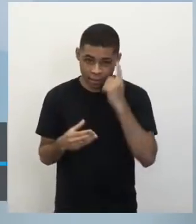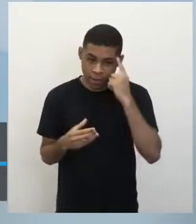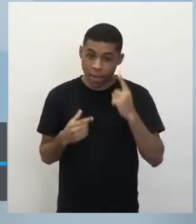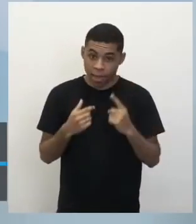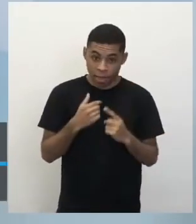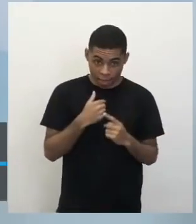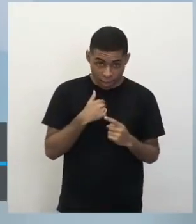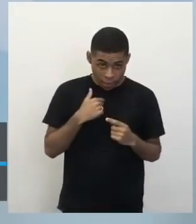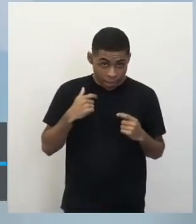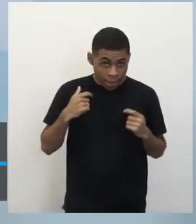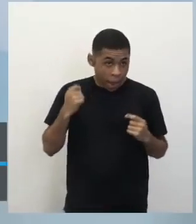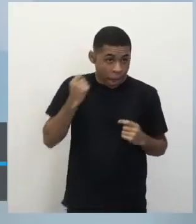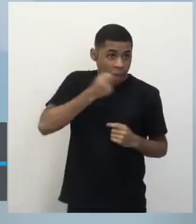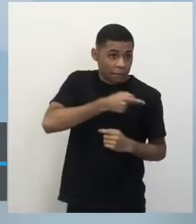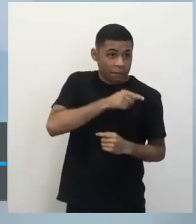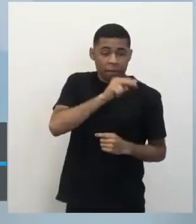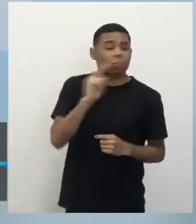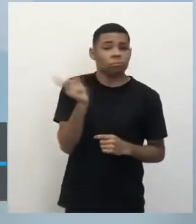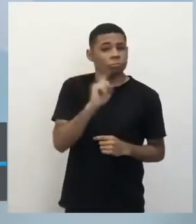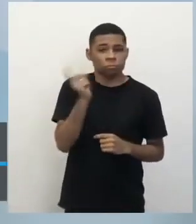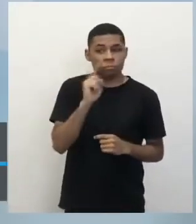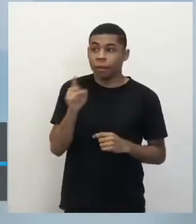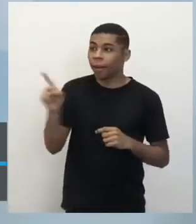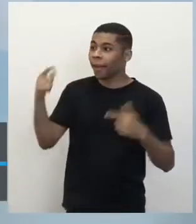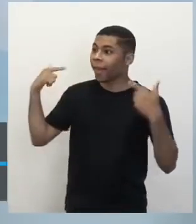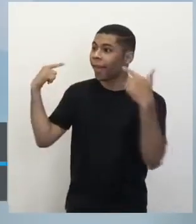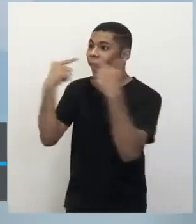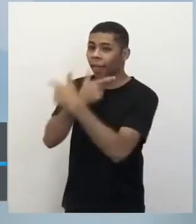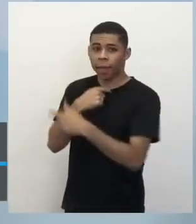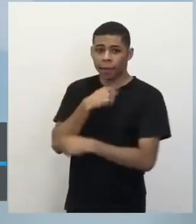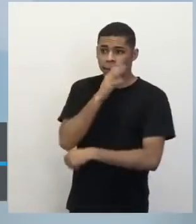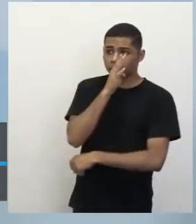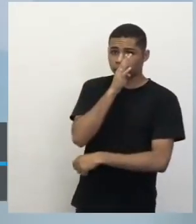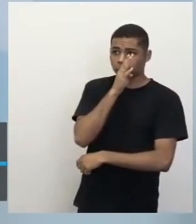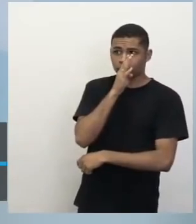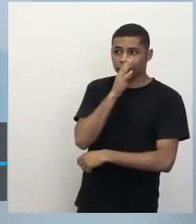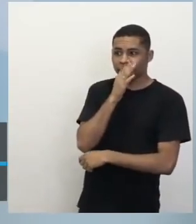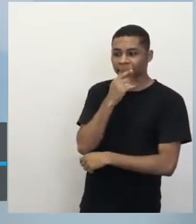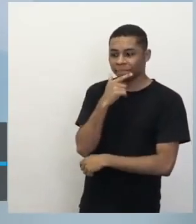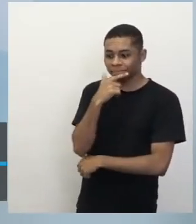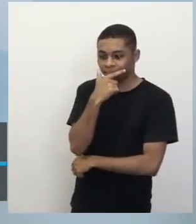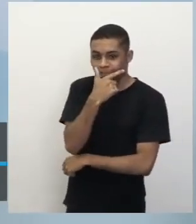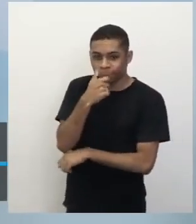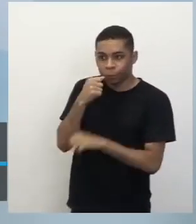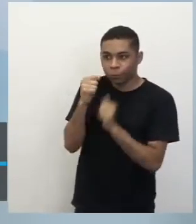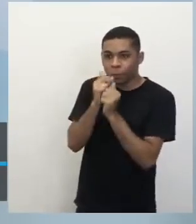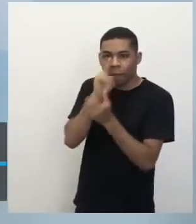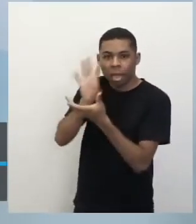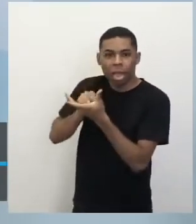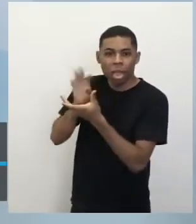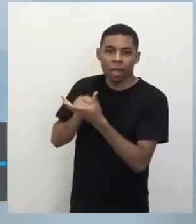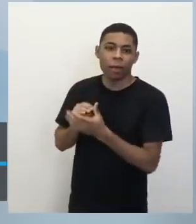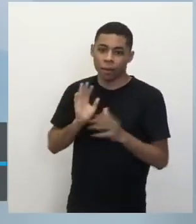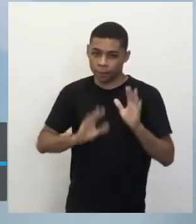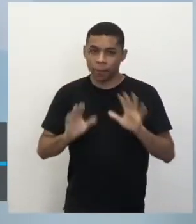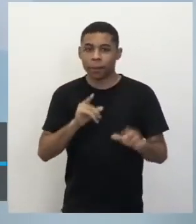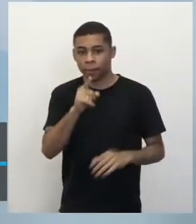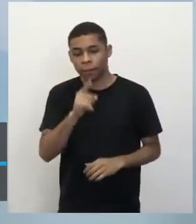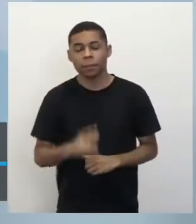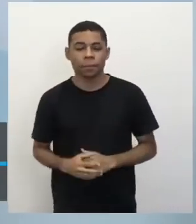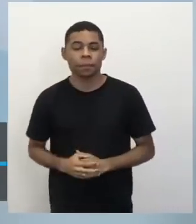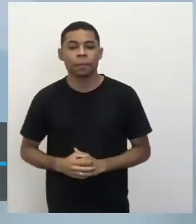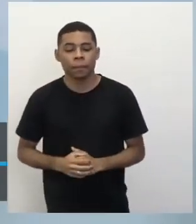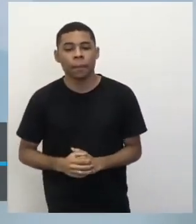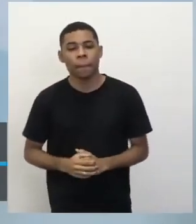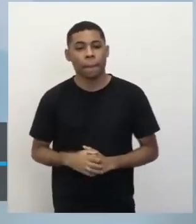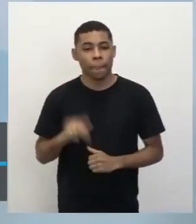engraçado. Não. Eu vou rir também aqui, vou rir primeiro para ser aceita pelo grupo. Não, gente, né? Então, tomar cuidado com isso daí,